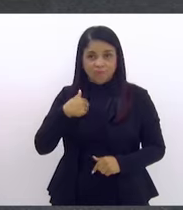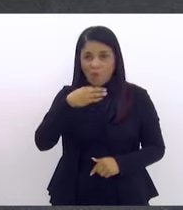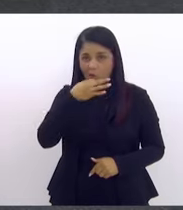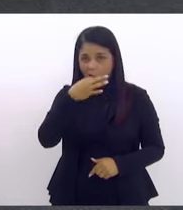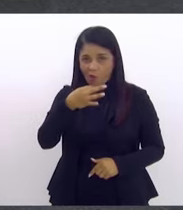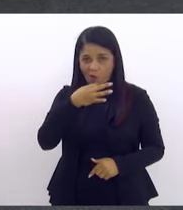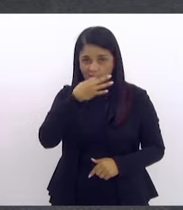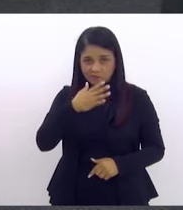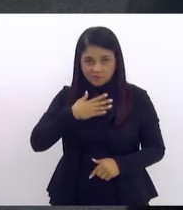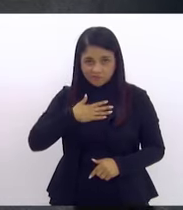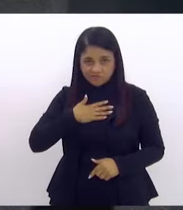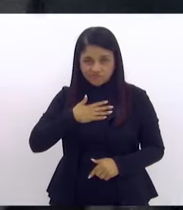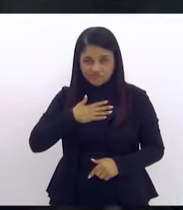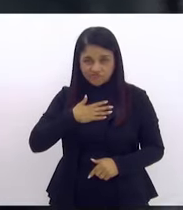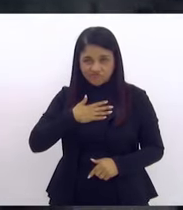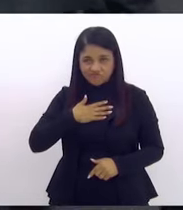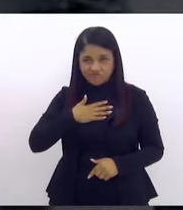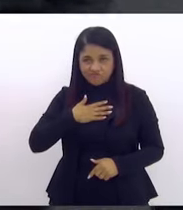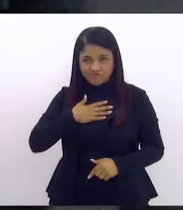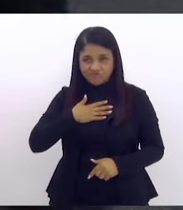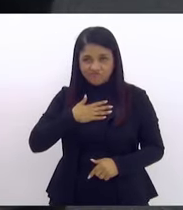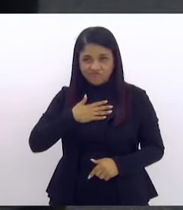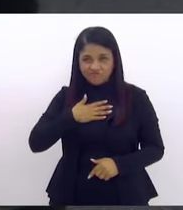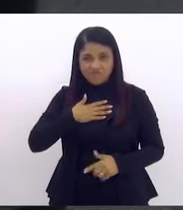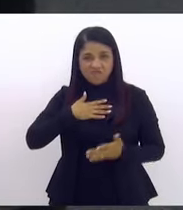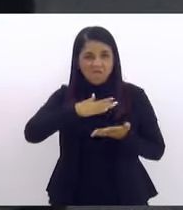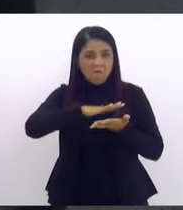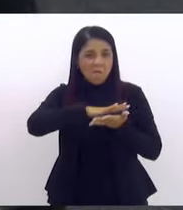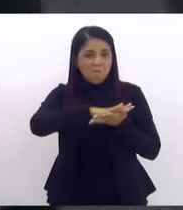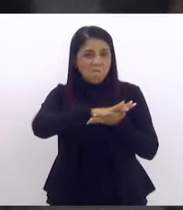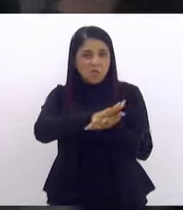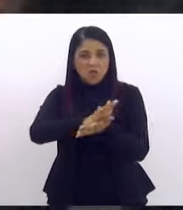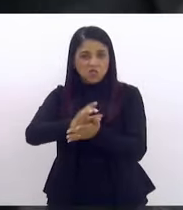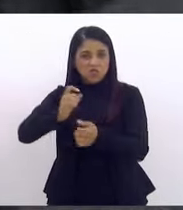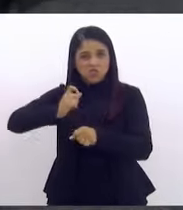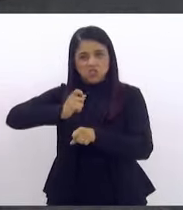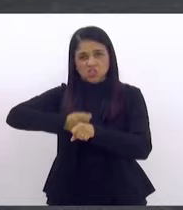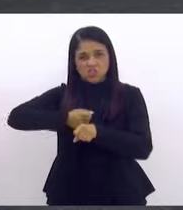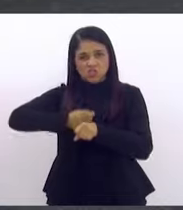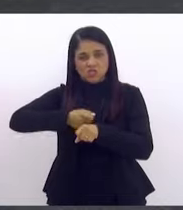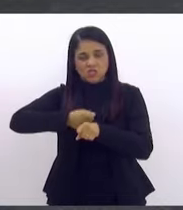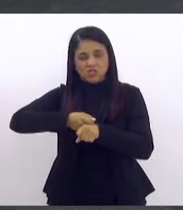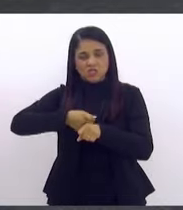uma ignomínia o preconceito racial.